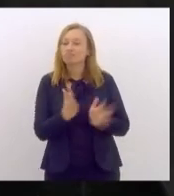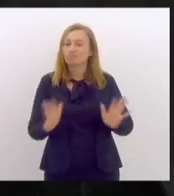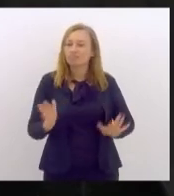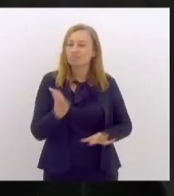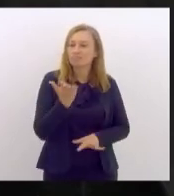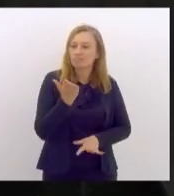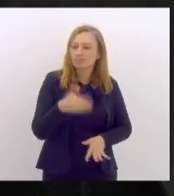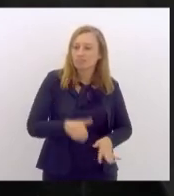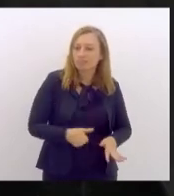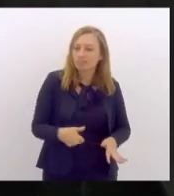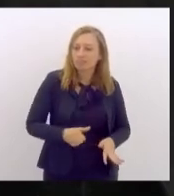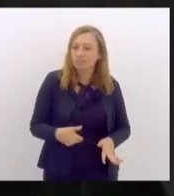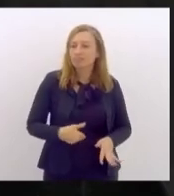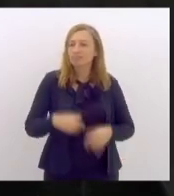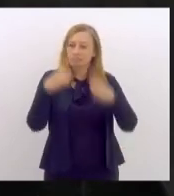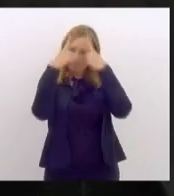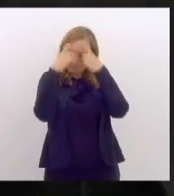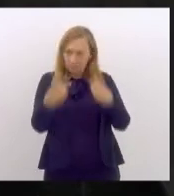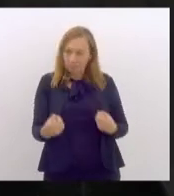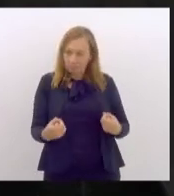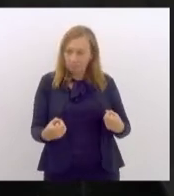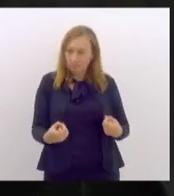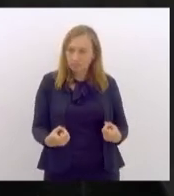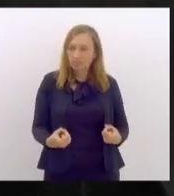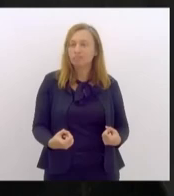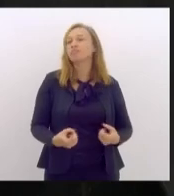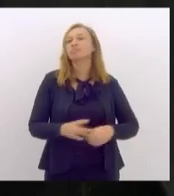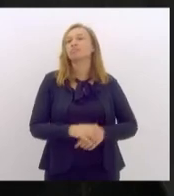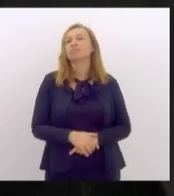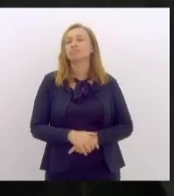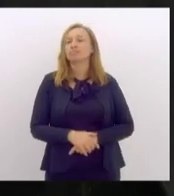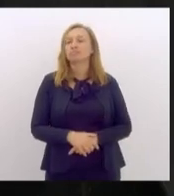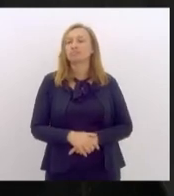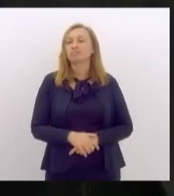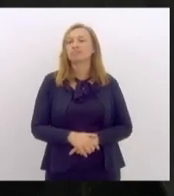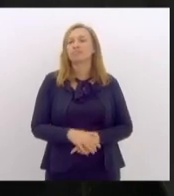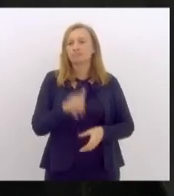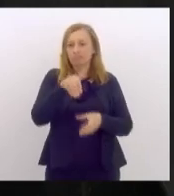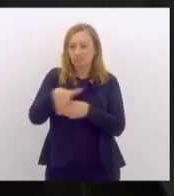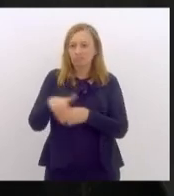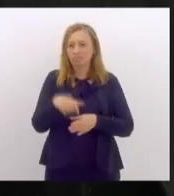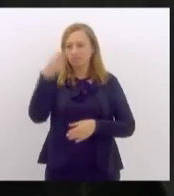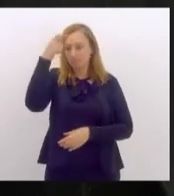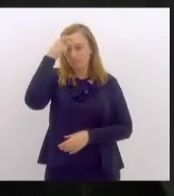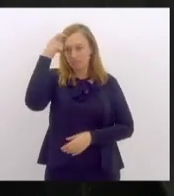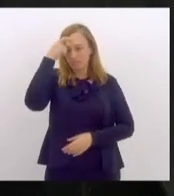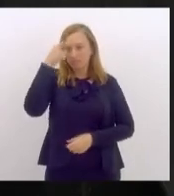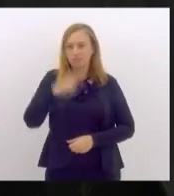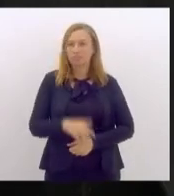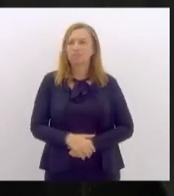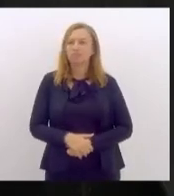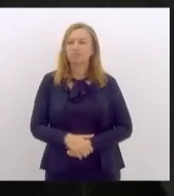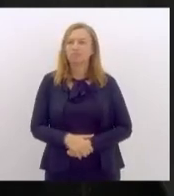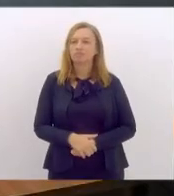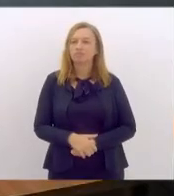para eliminar a violência e violações de direitos votem com consciência